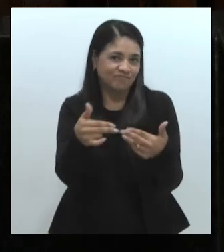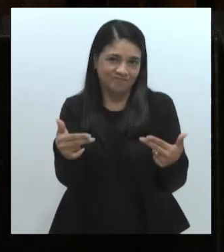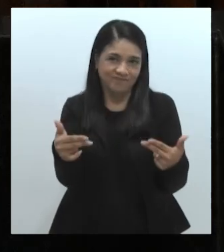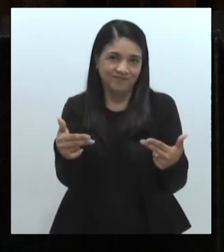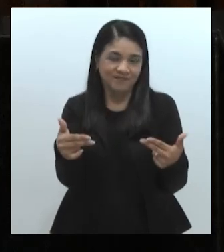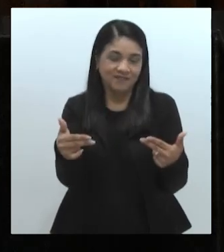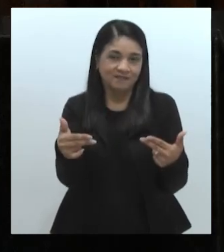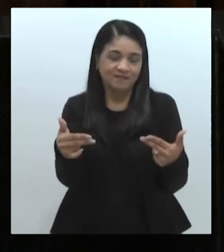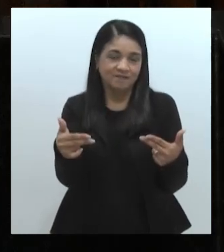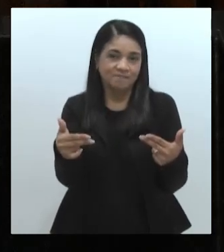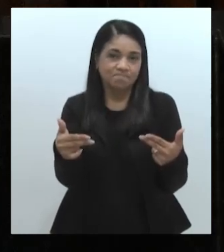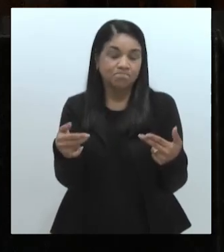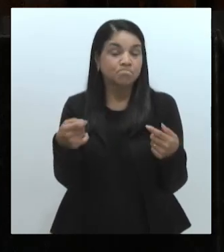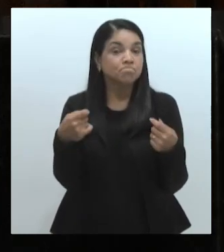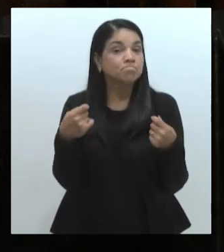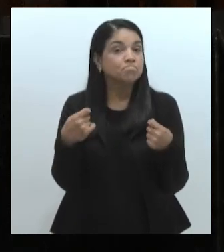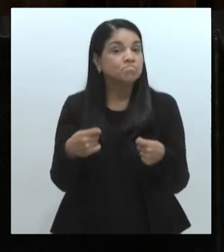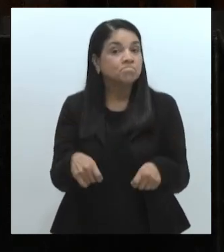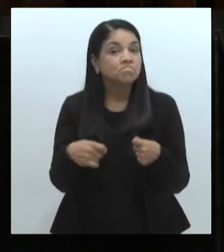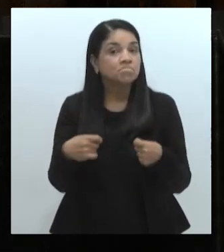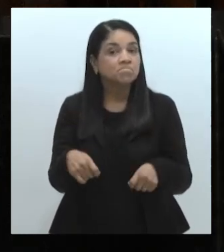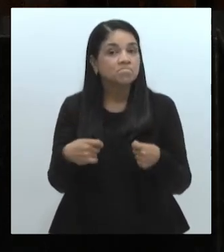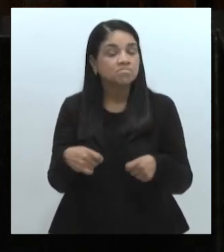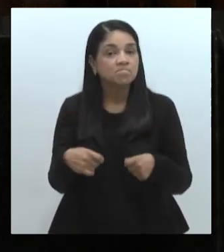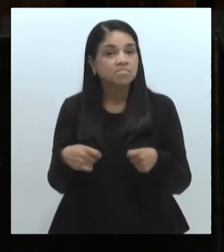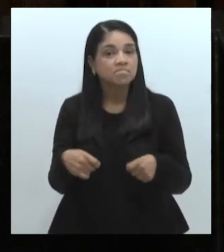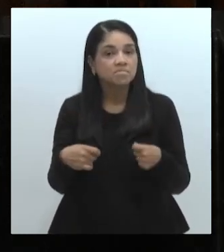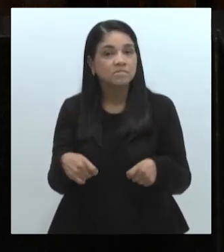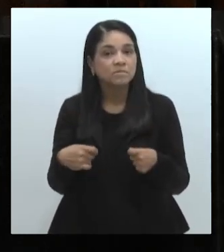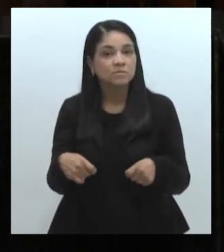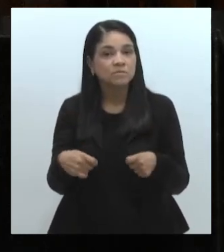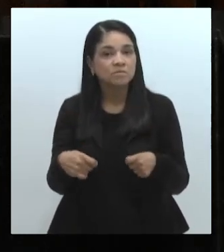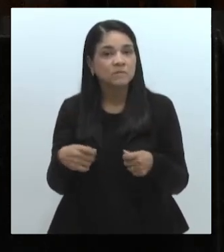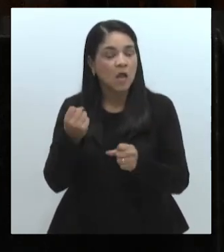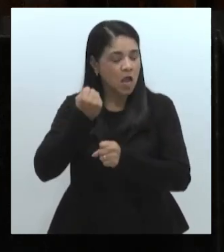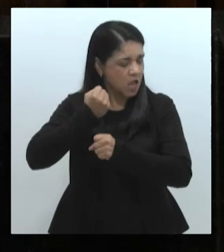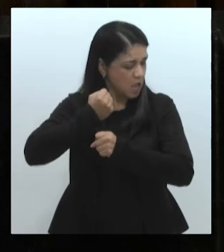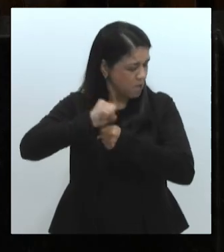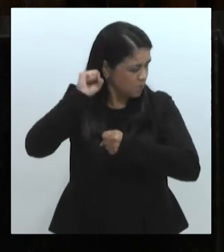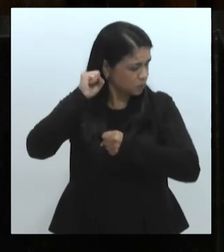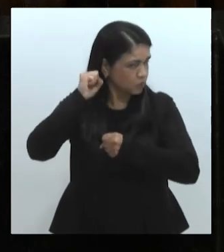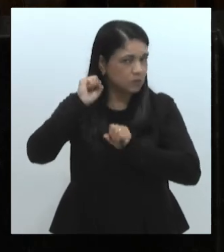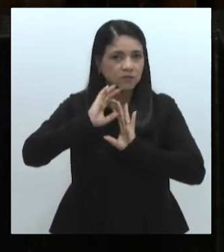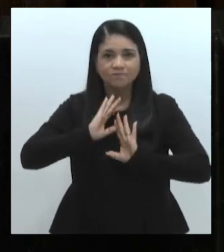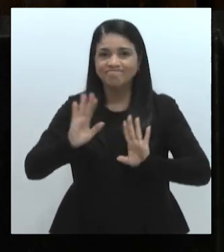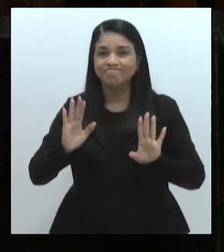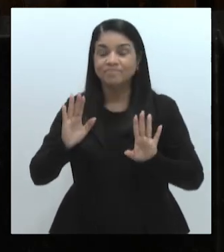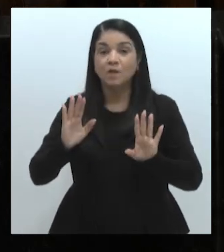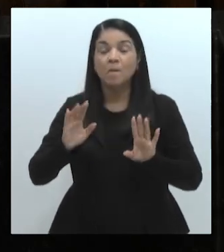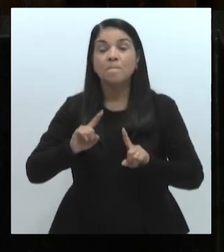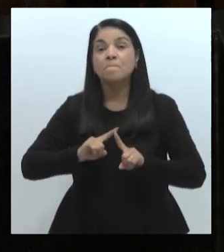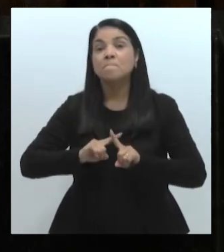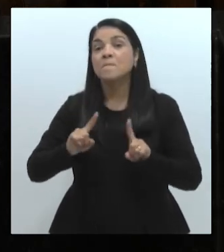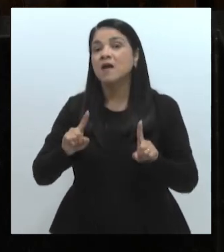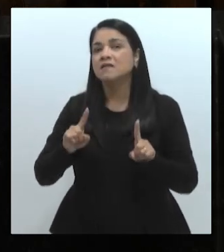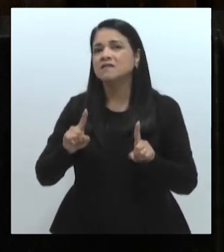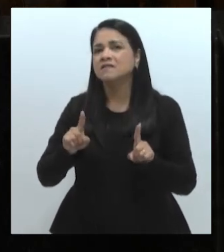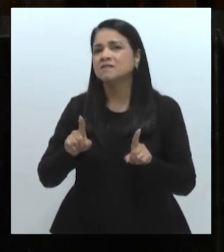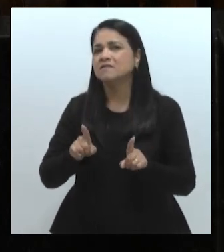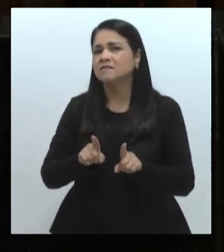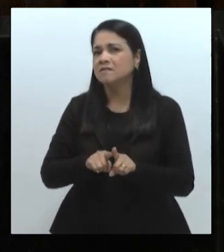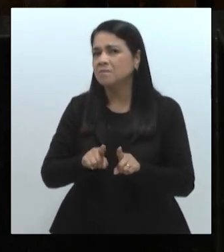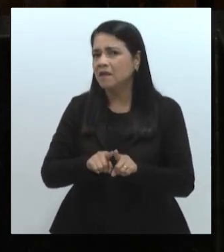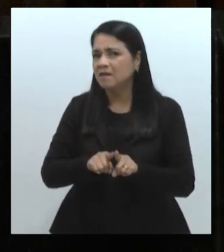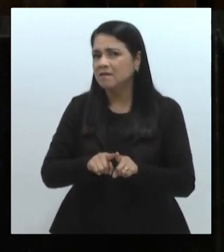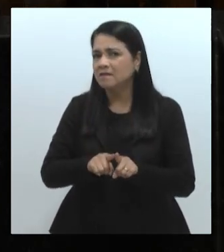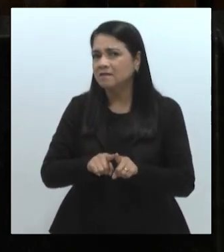tem que ser objeto da nossa repulsa, mas também tem que ser objeto